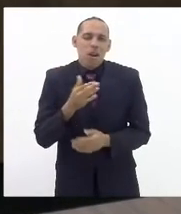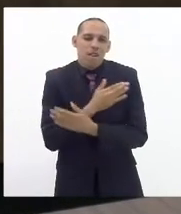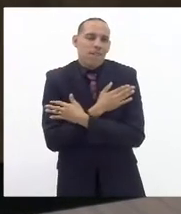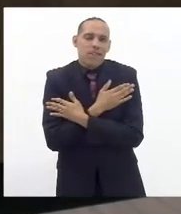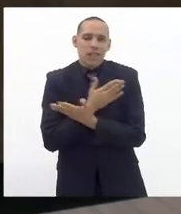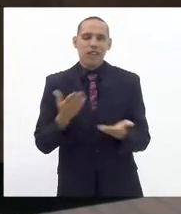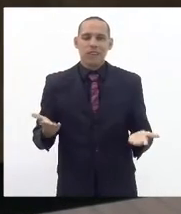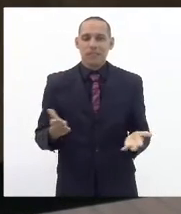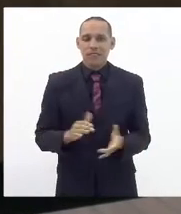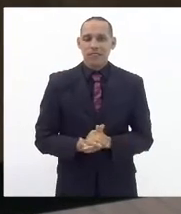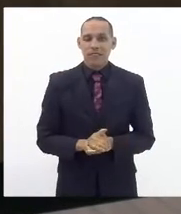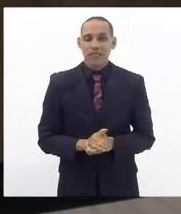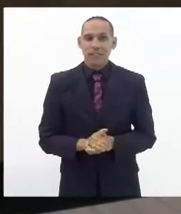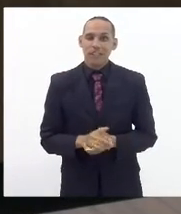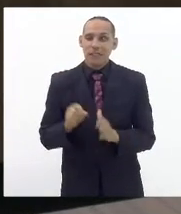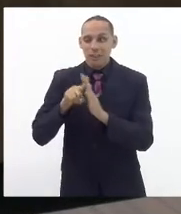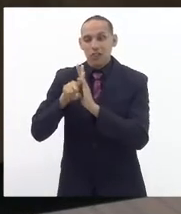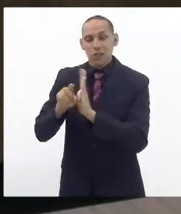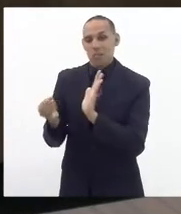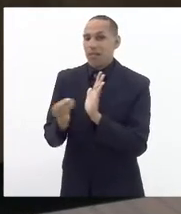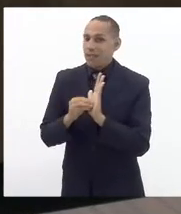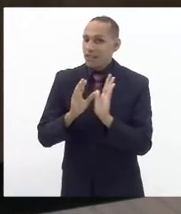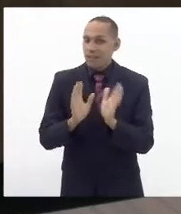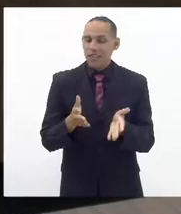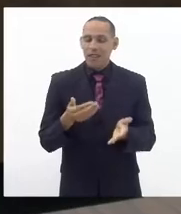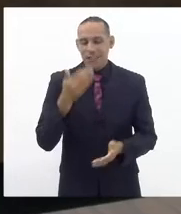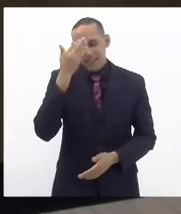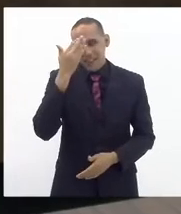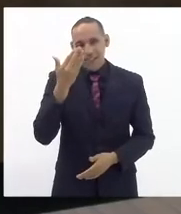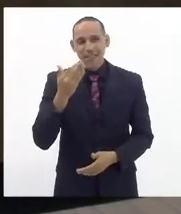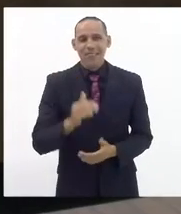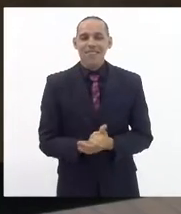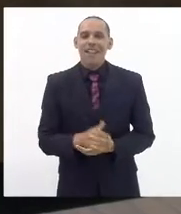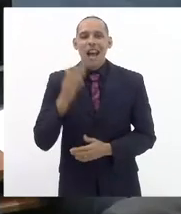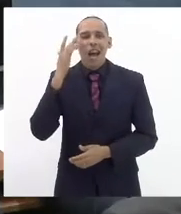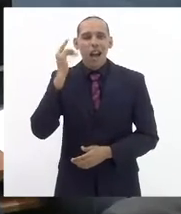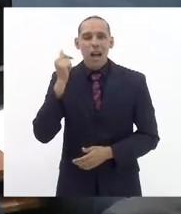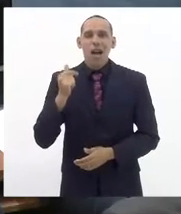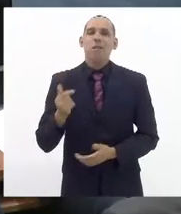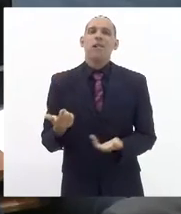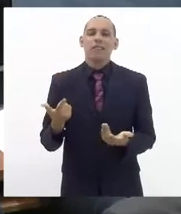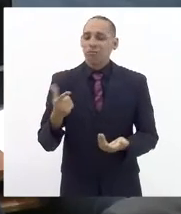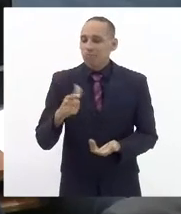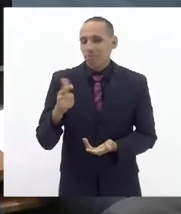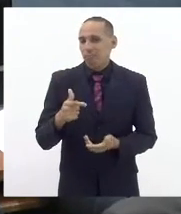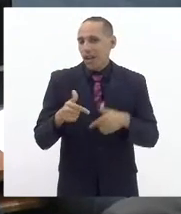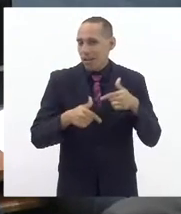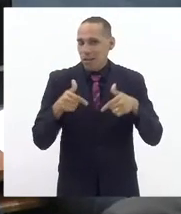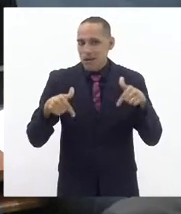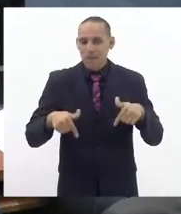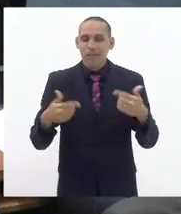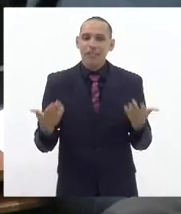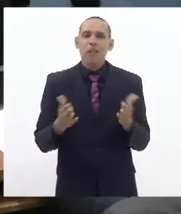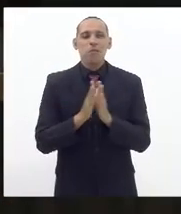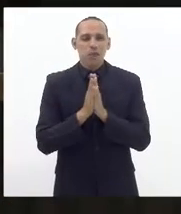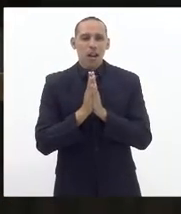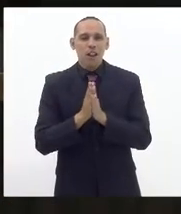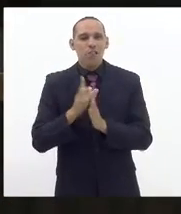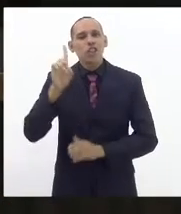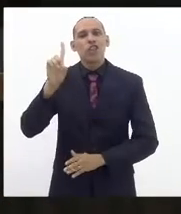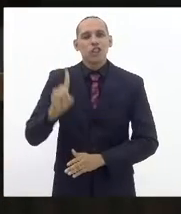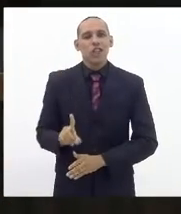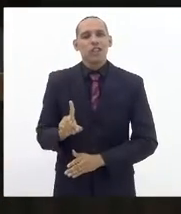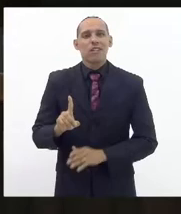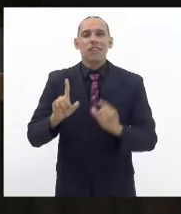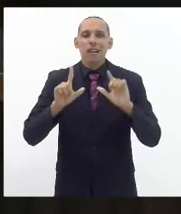marcada a inspeção, então queria agradecer a sua gentileza. Obrigado. Que amanhã não haverá expediente, então, por gentileza, a diretoria da TV